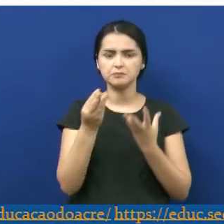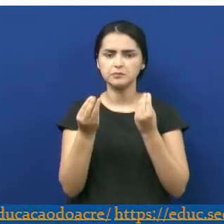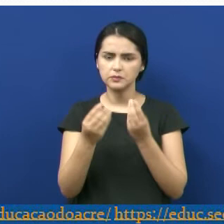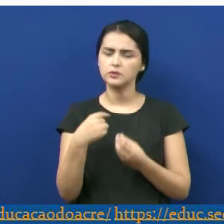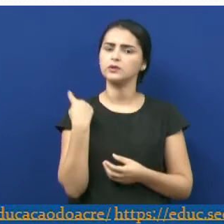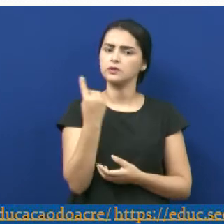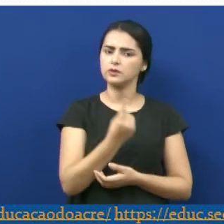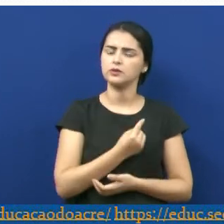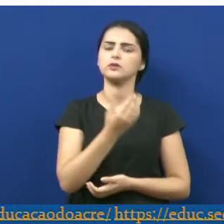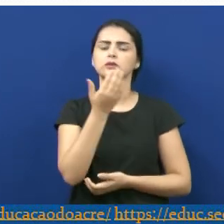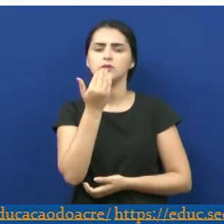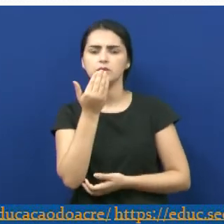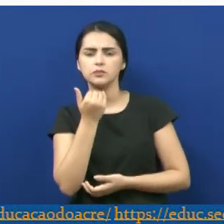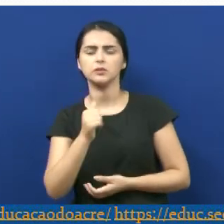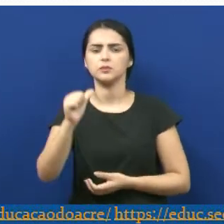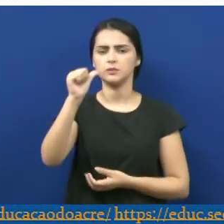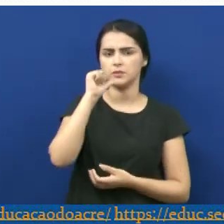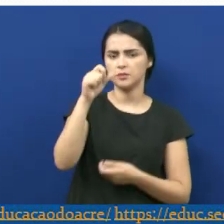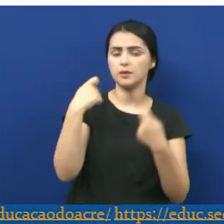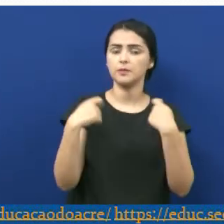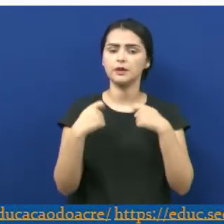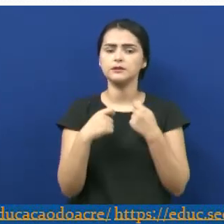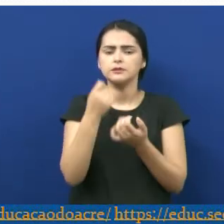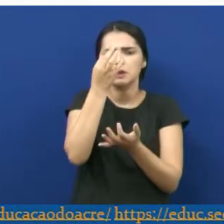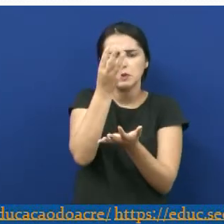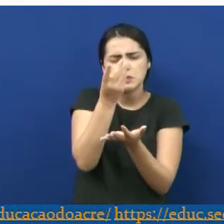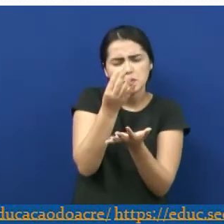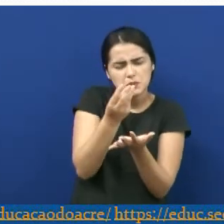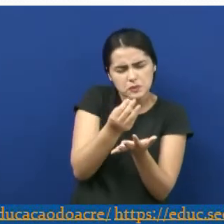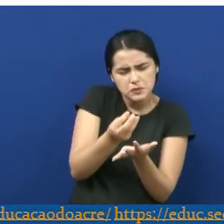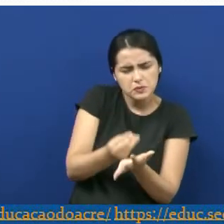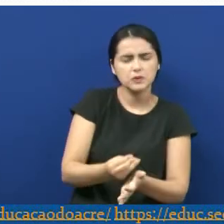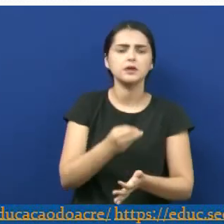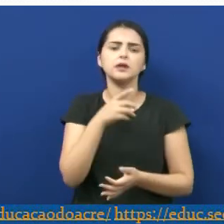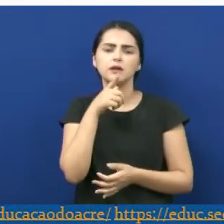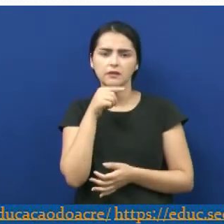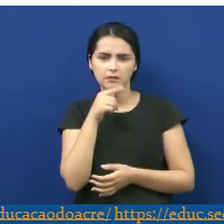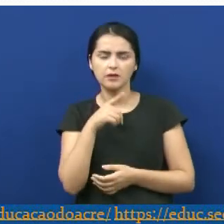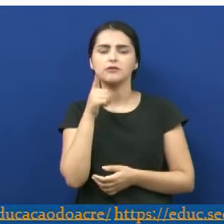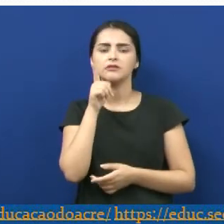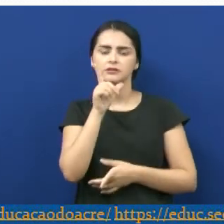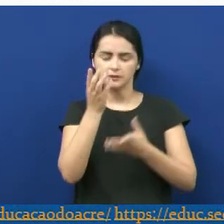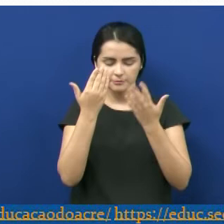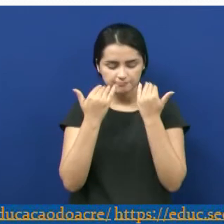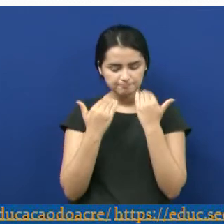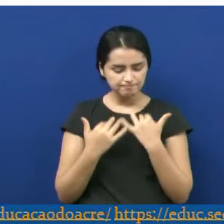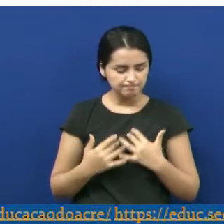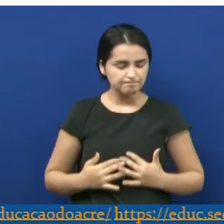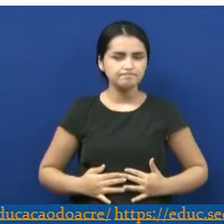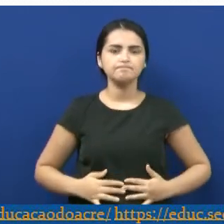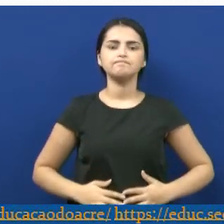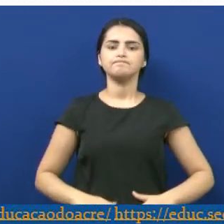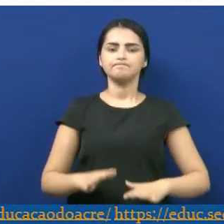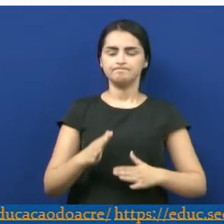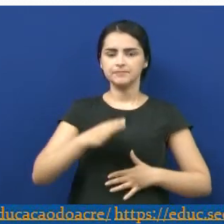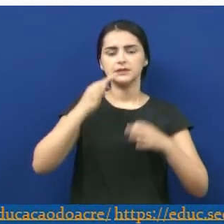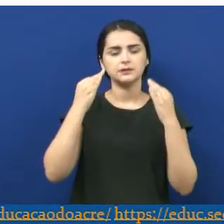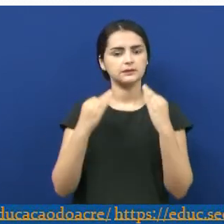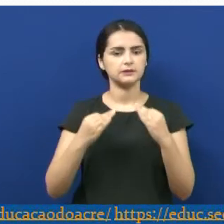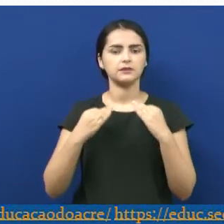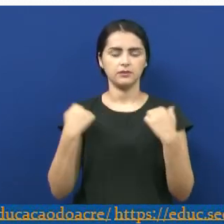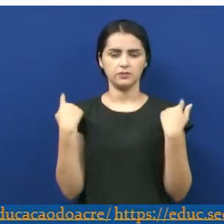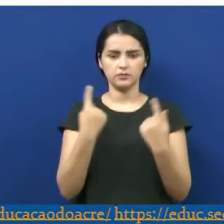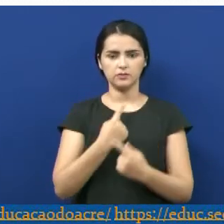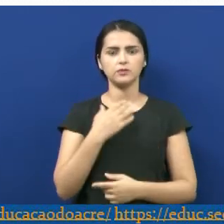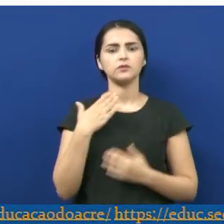gente ingere tem que ser solúvel em água para que nós possamos, então, fazer o processo de digestão e de aproveitamento das